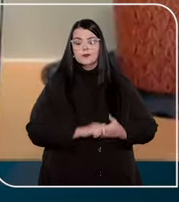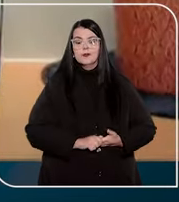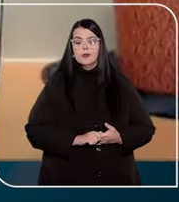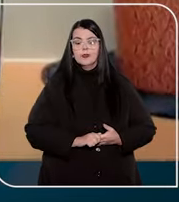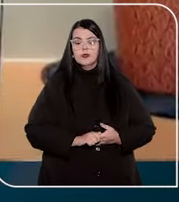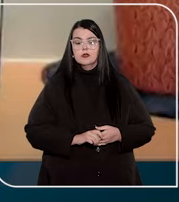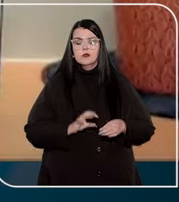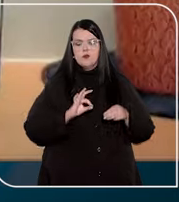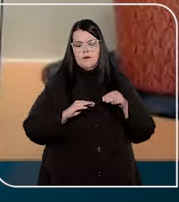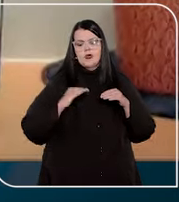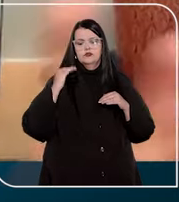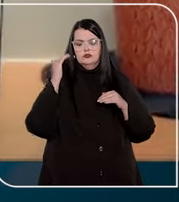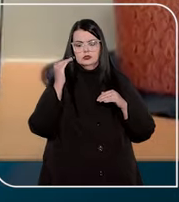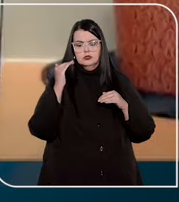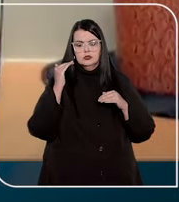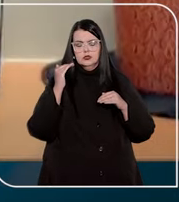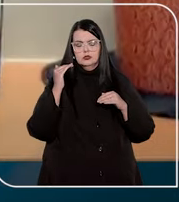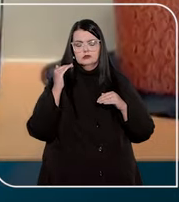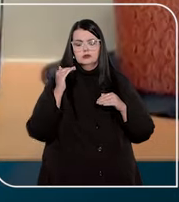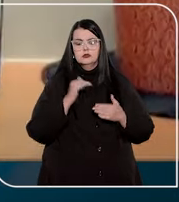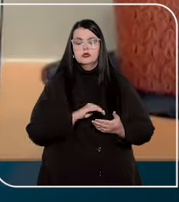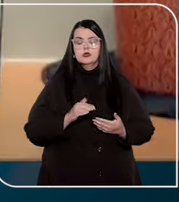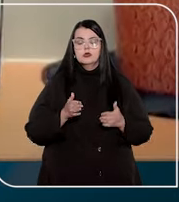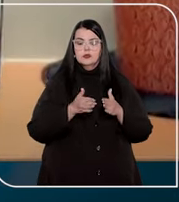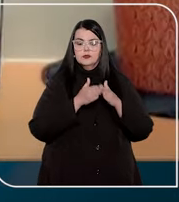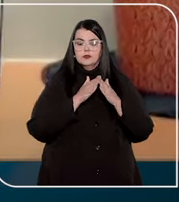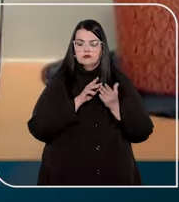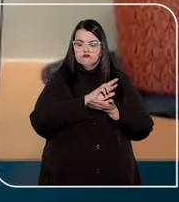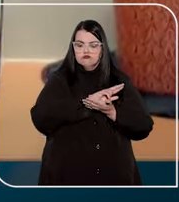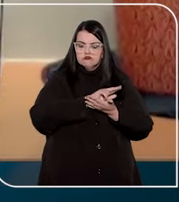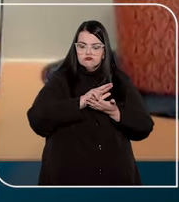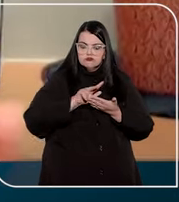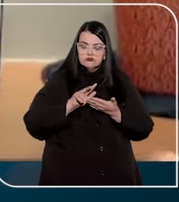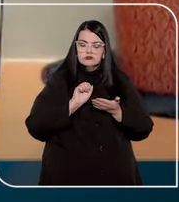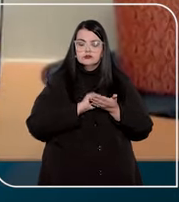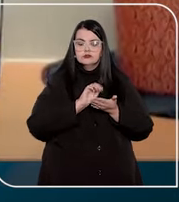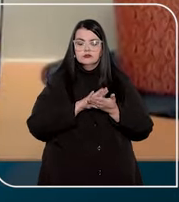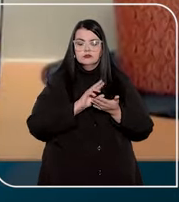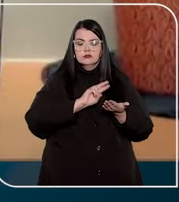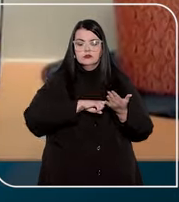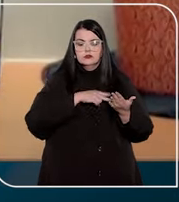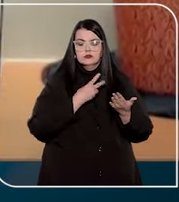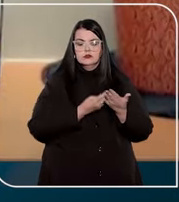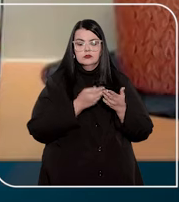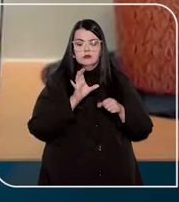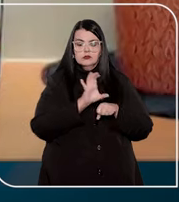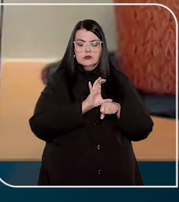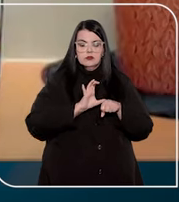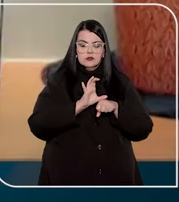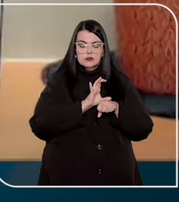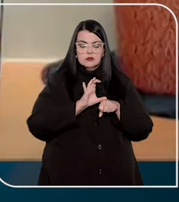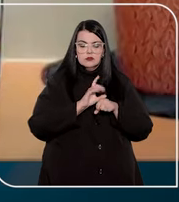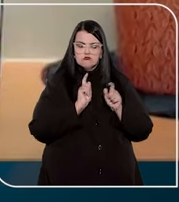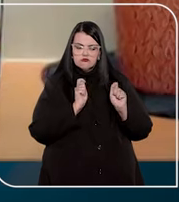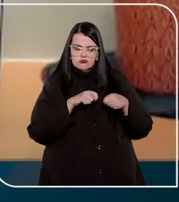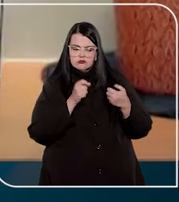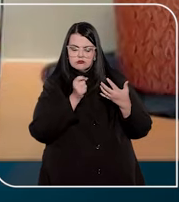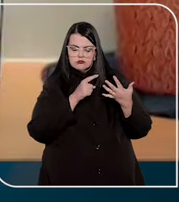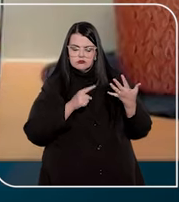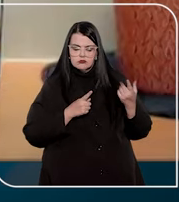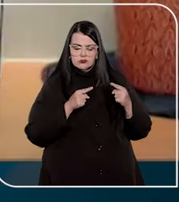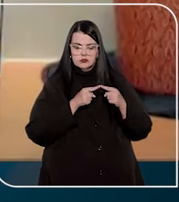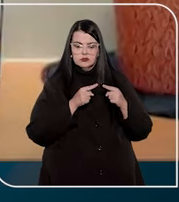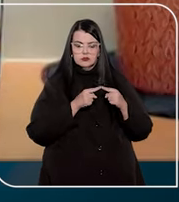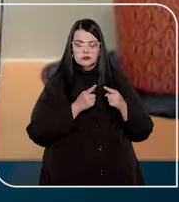magistrado poderia optar uma dentre aquelas várias possibilidades de interpretação da Constituição possíveis.